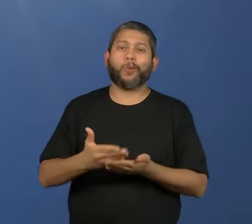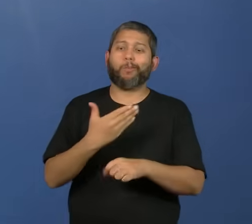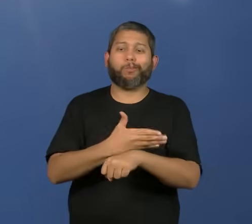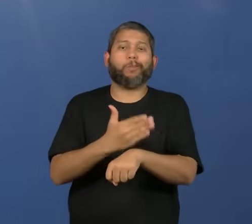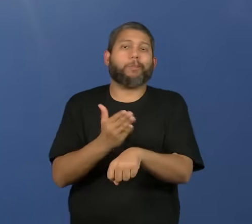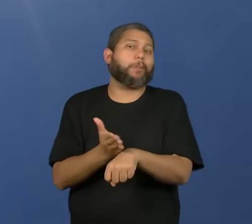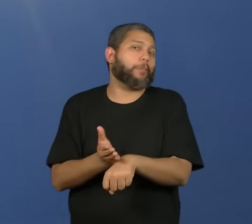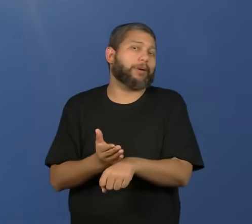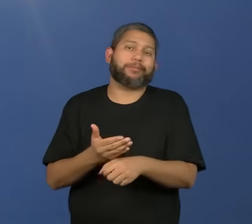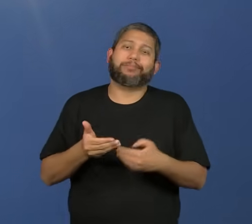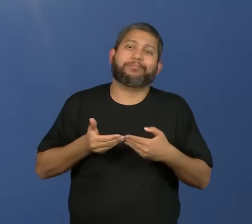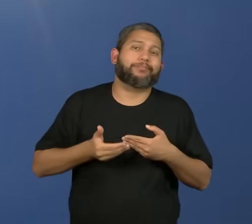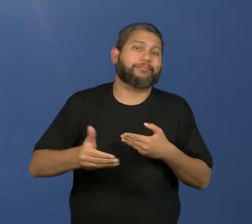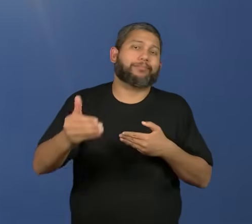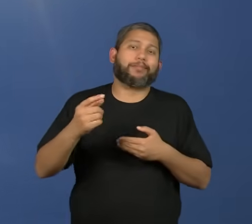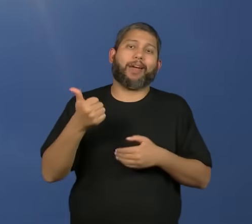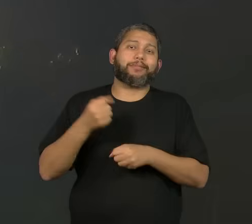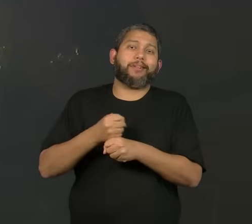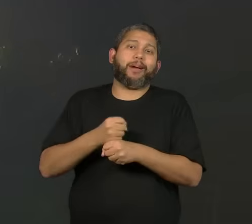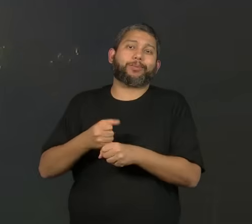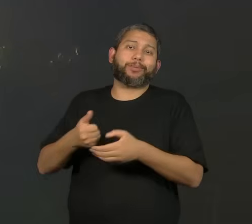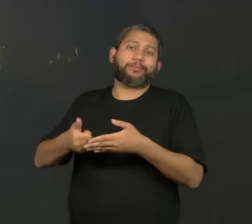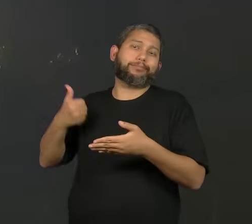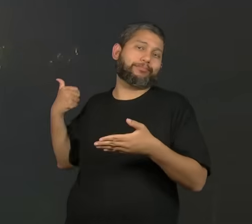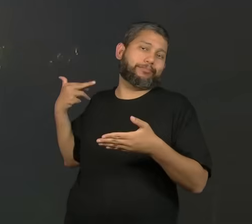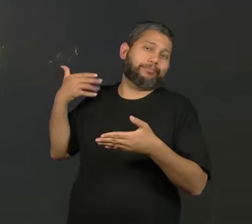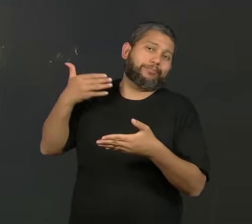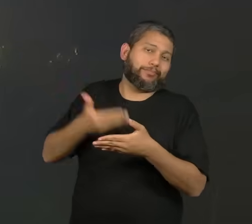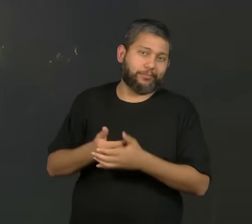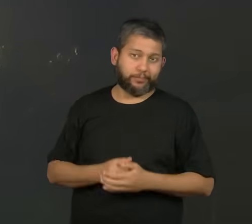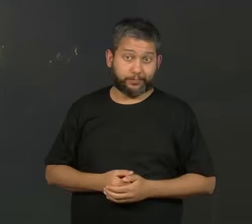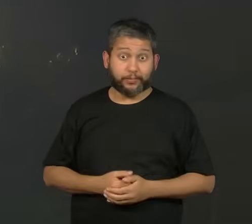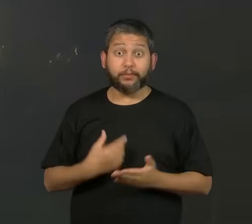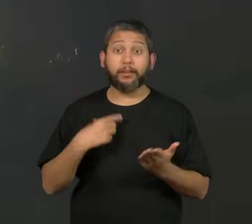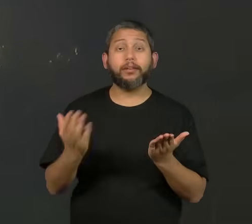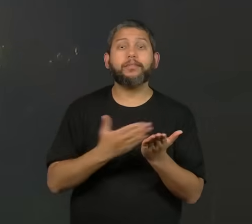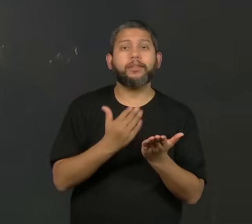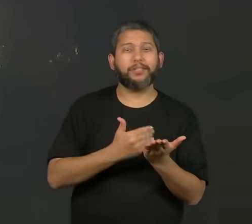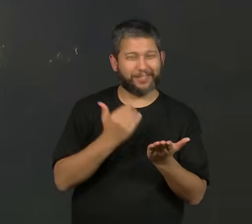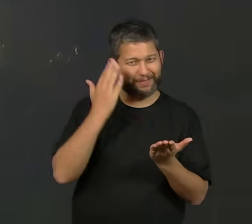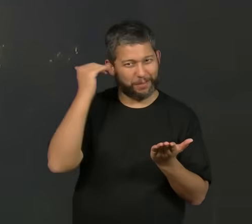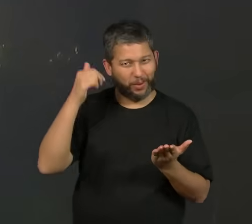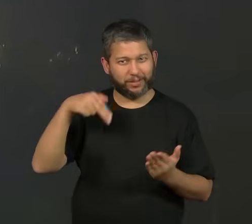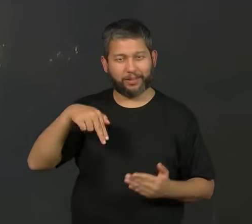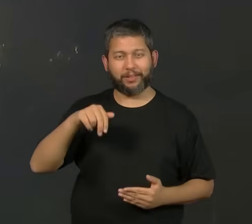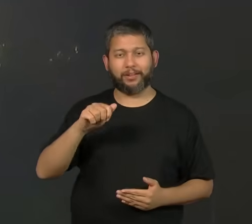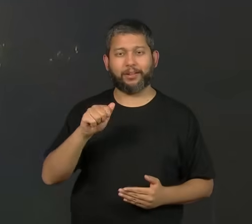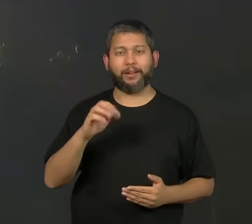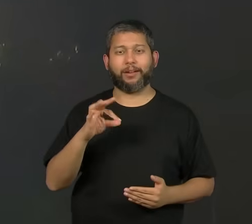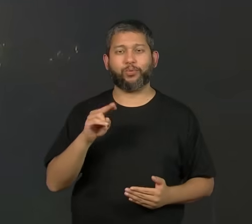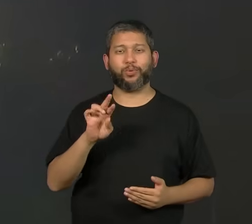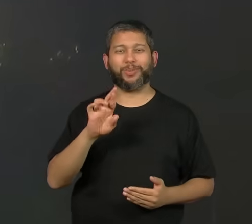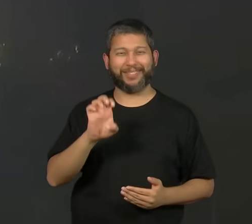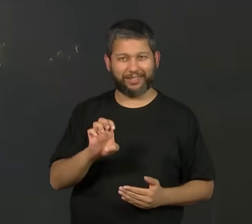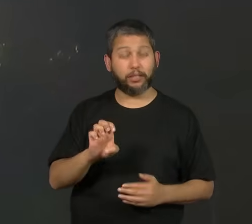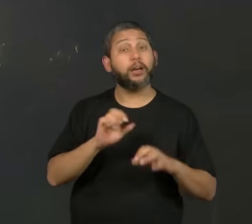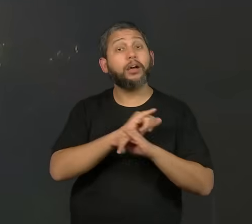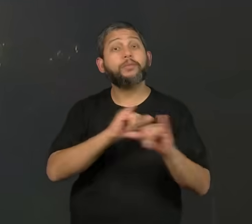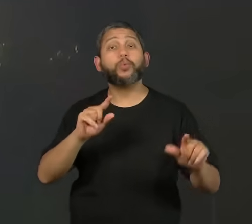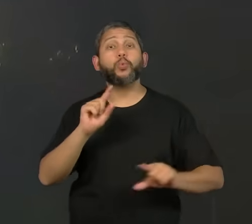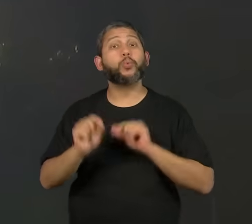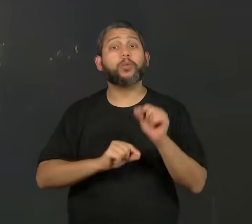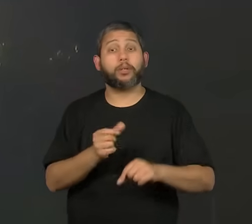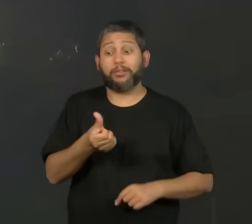e intensas nas últimas décadas. Estudo publicado na revista científica Nature Communications revela um aumento de